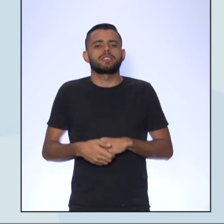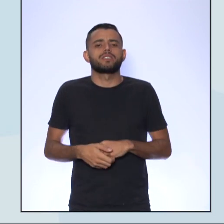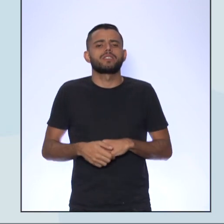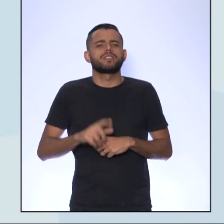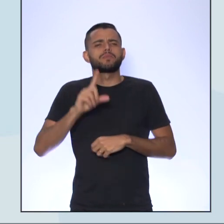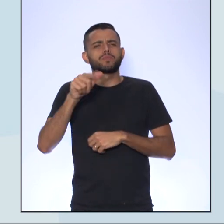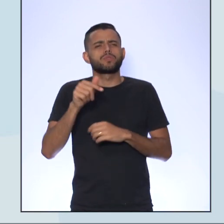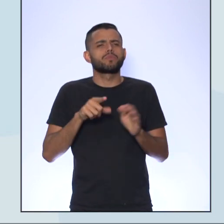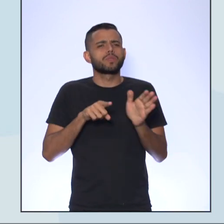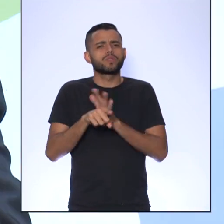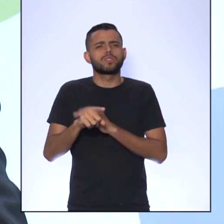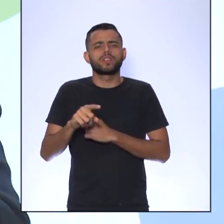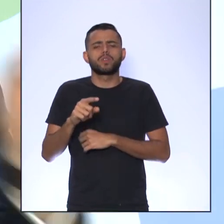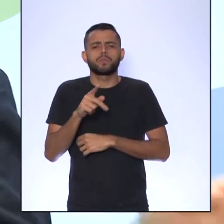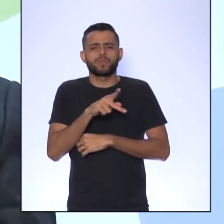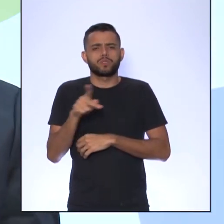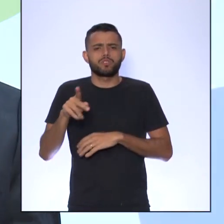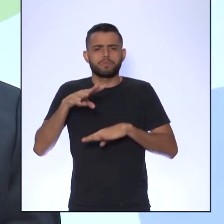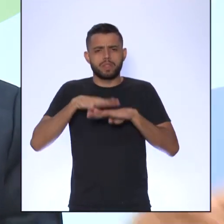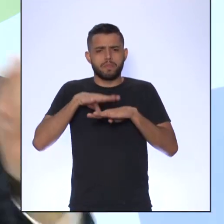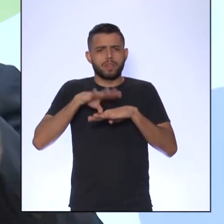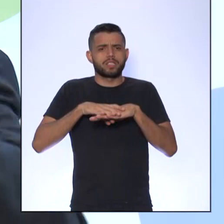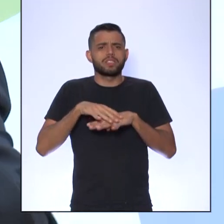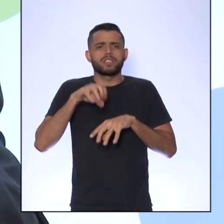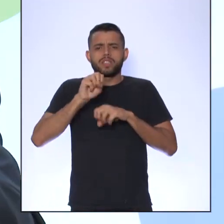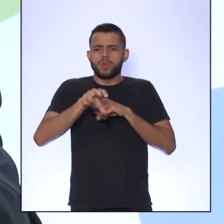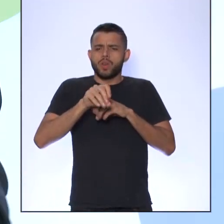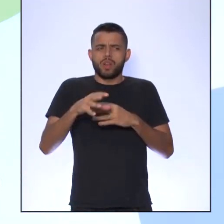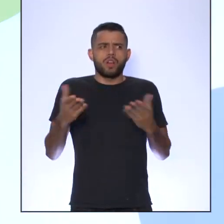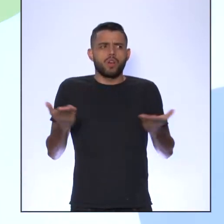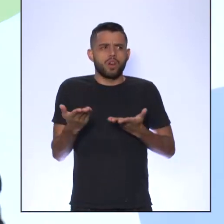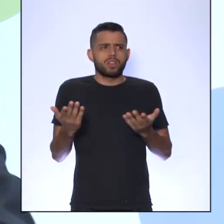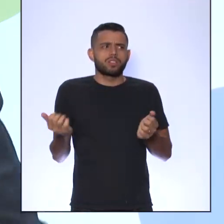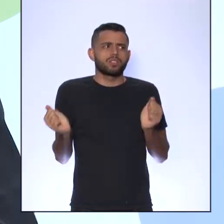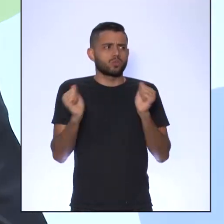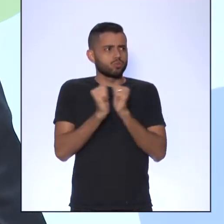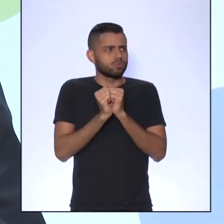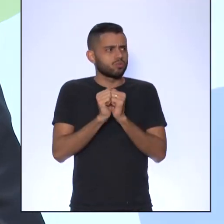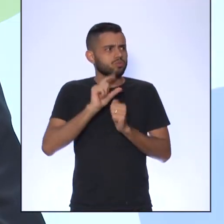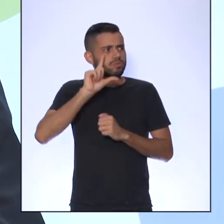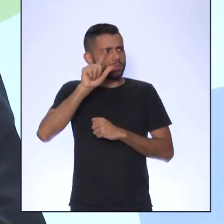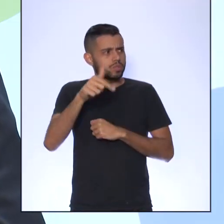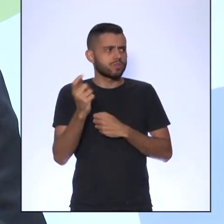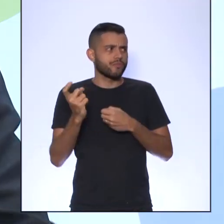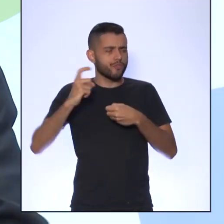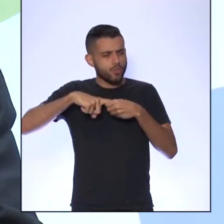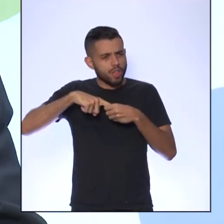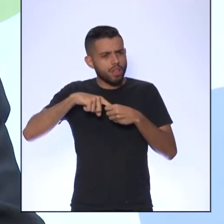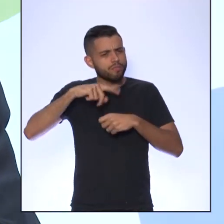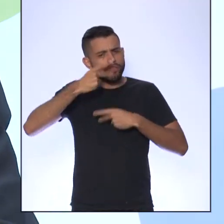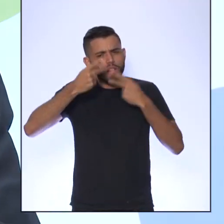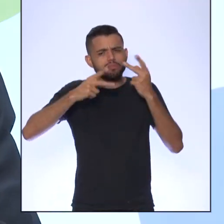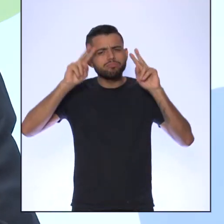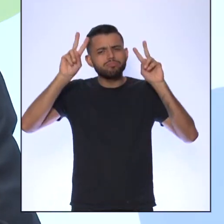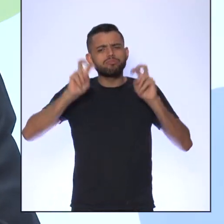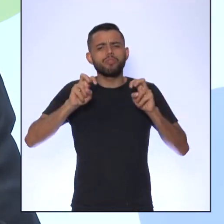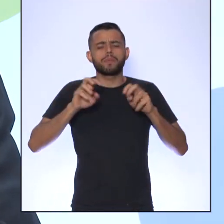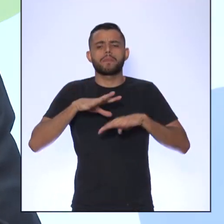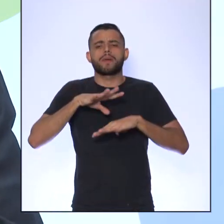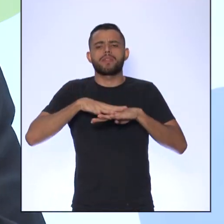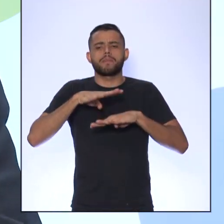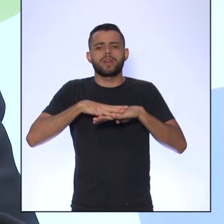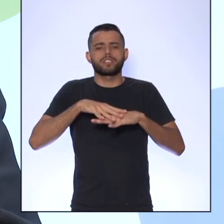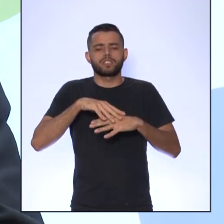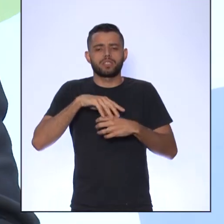para o Seide, que é o nosso professor de matemática, que acabou de dar aula, gente, ele está aqui com a gente, já já ele retorna, para falar um pouquinho mais de matemática aí no